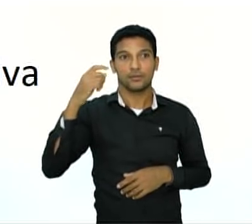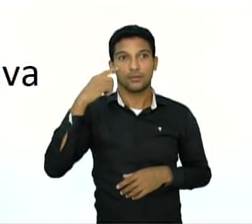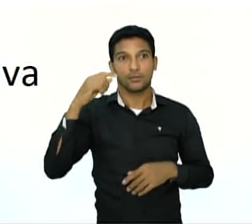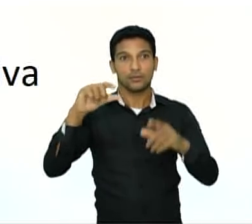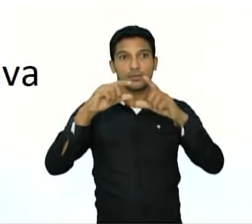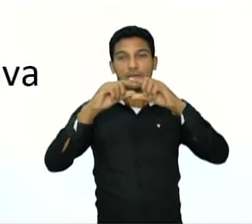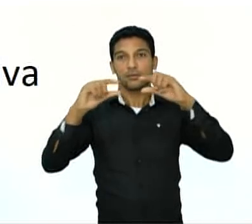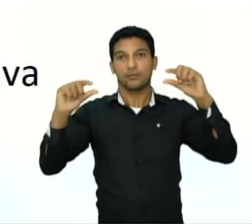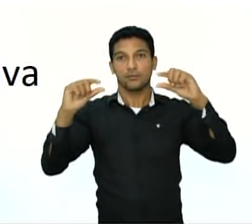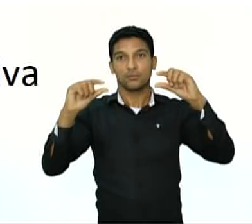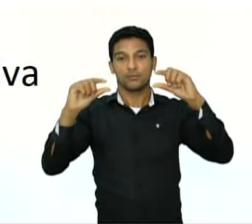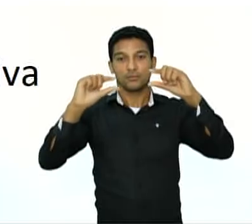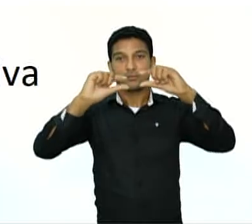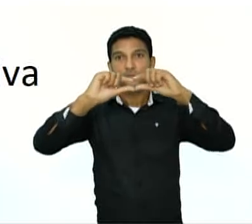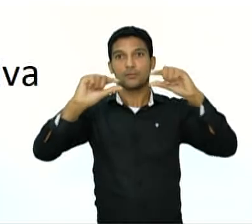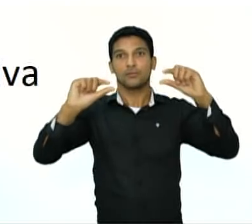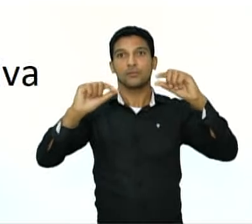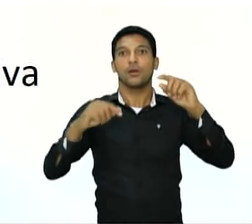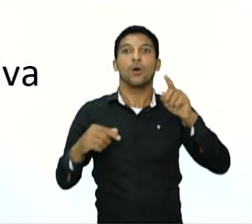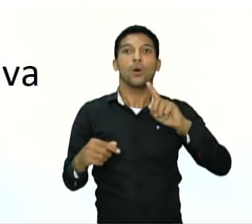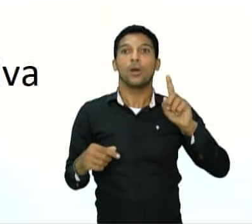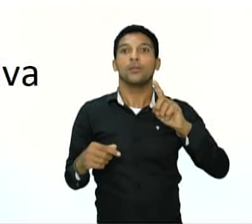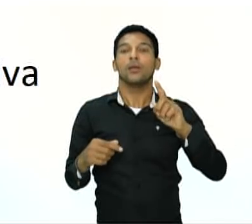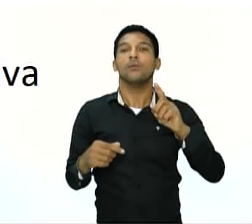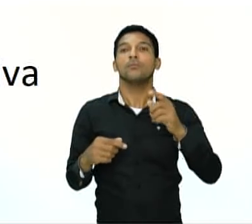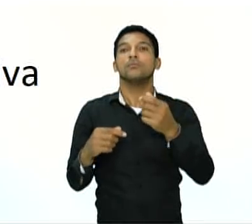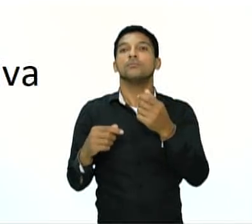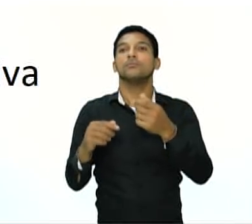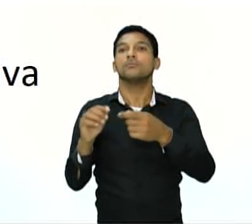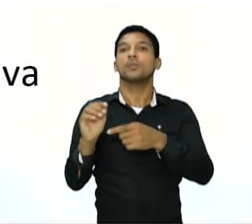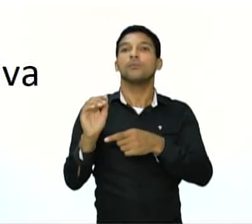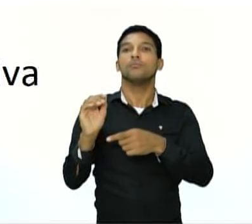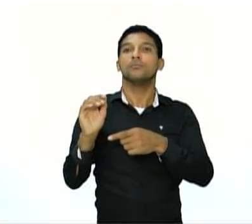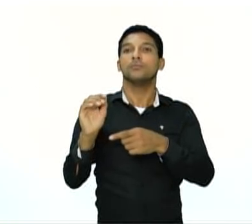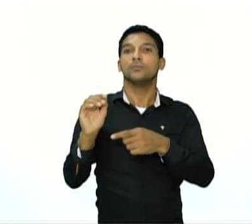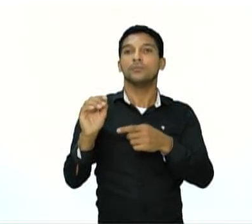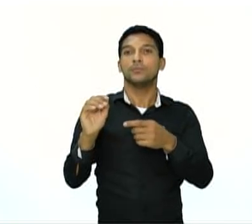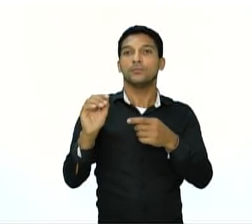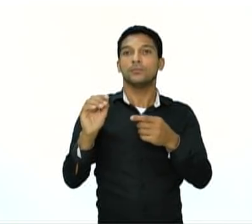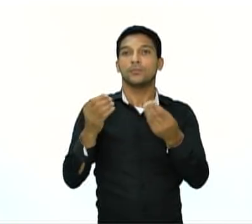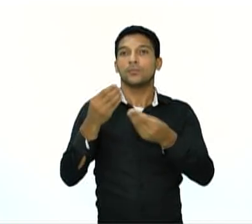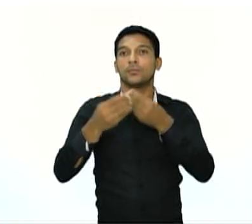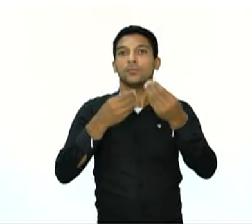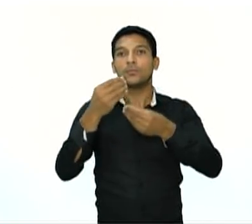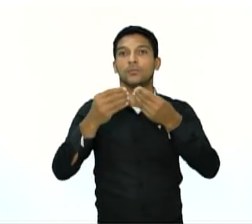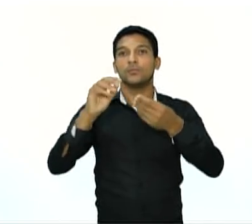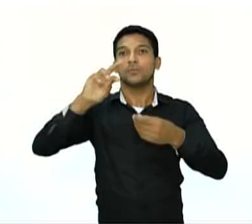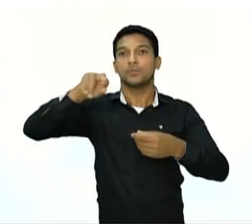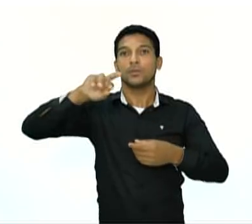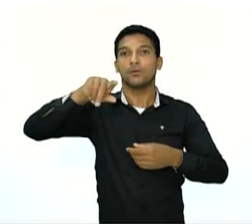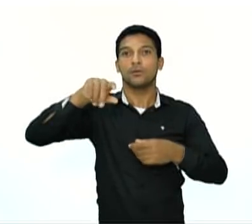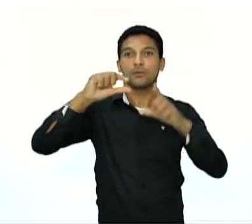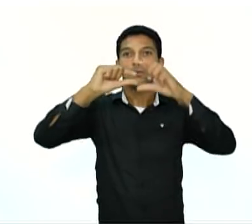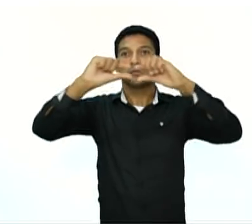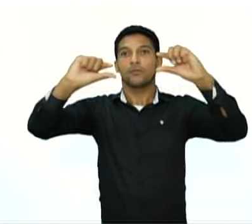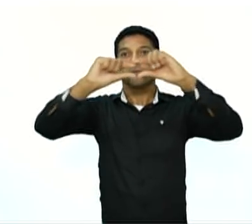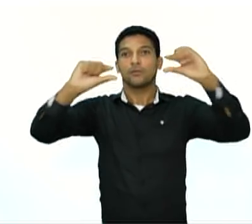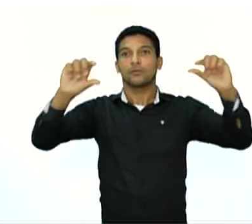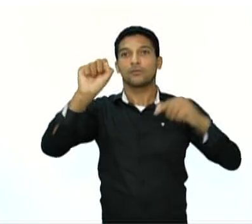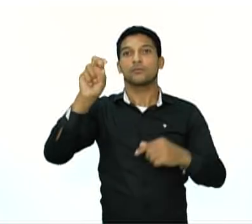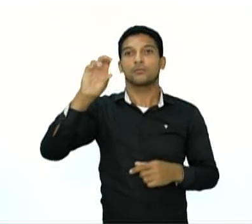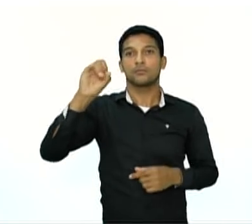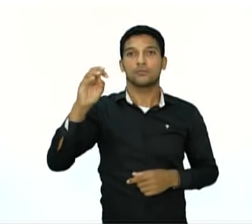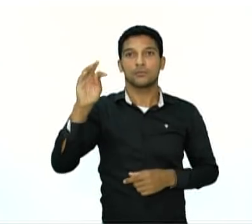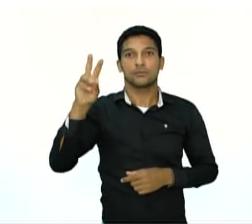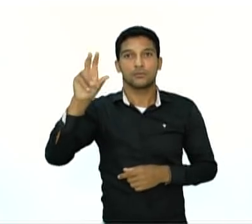das notícias falsas. Não contribua para isso. Não é subjetiva. A ideia é que os alunos pesquisem. A